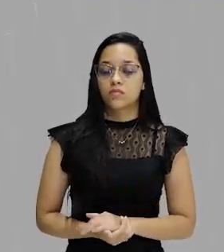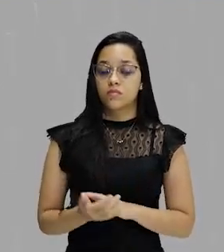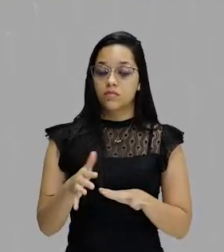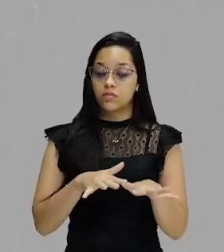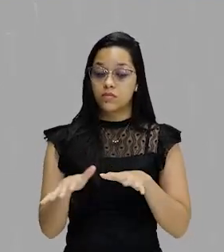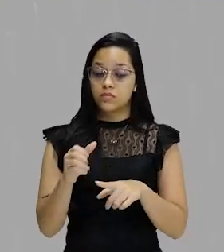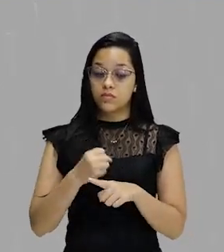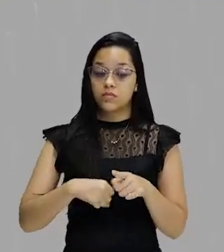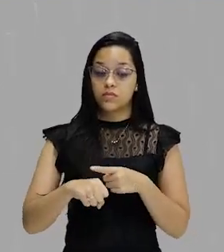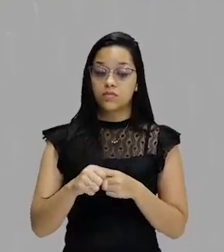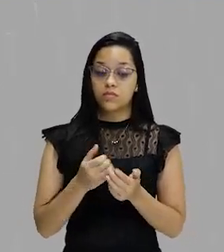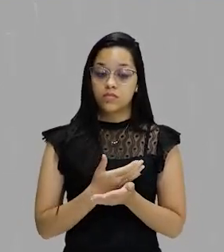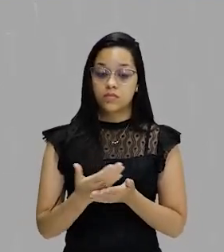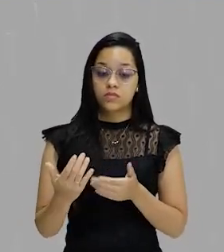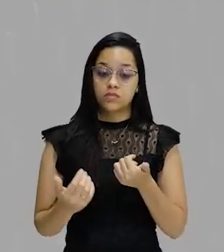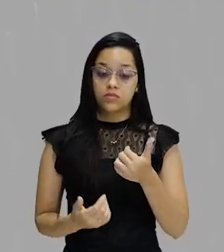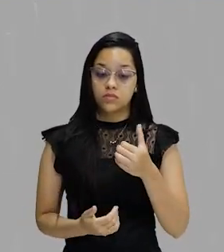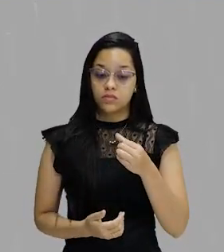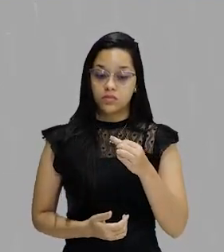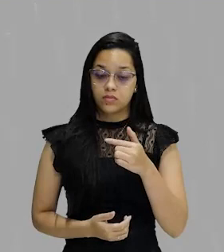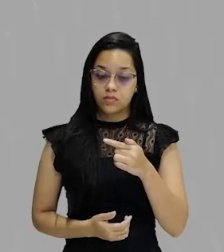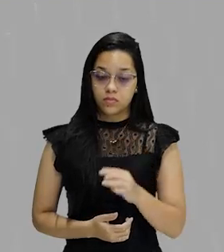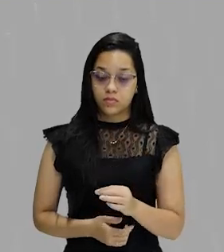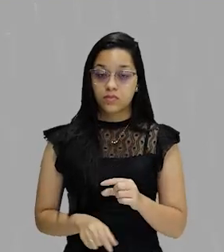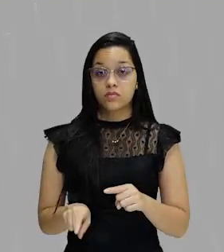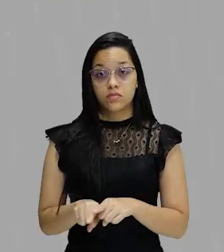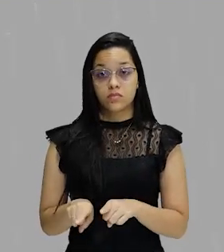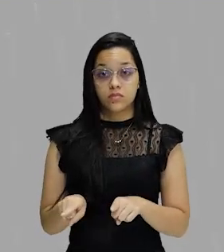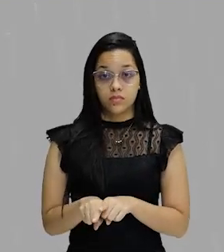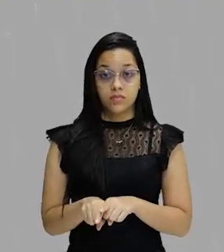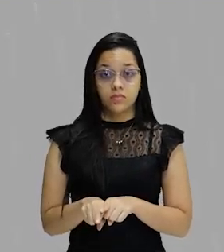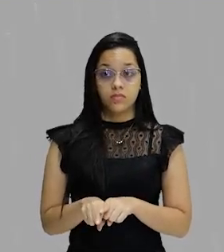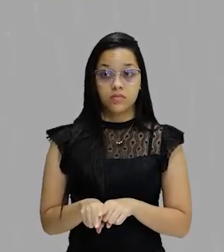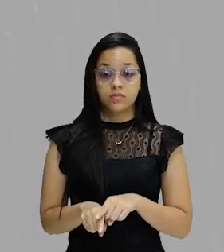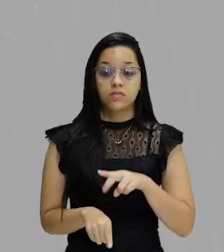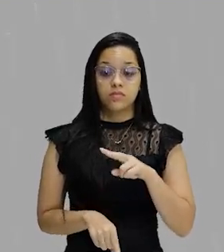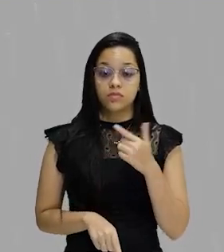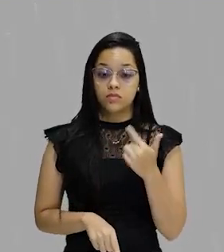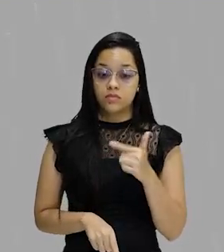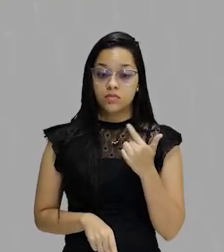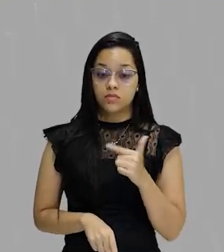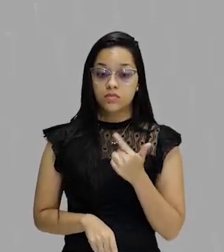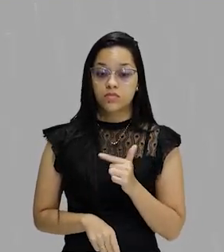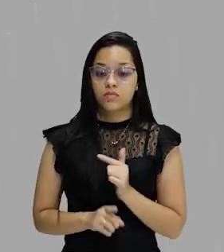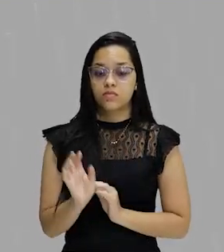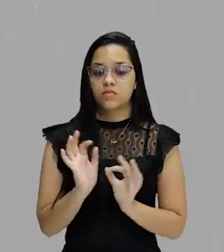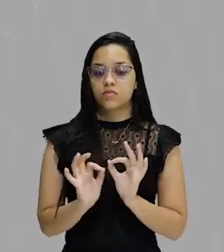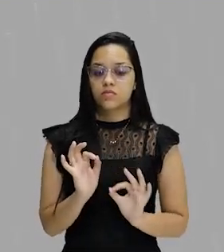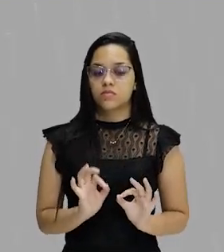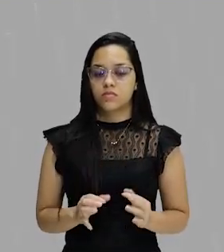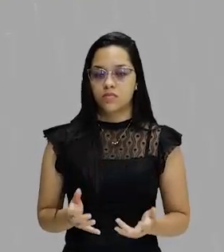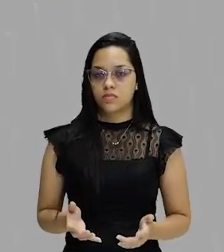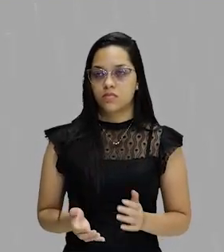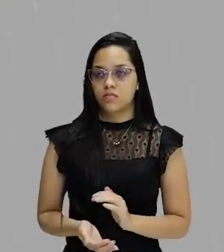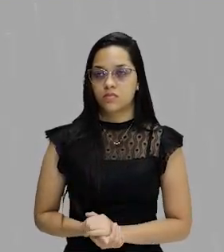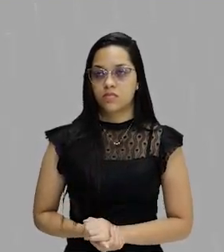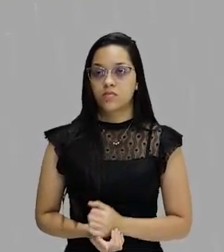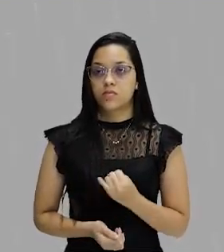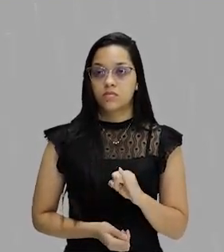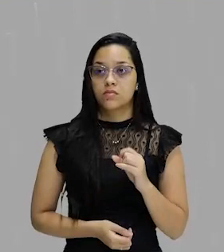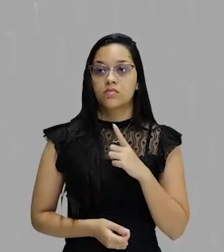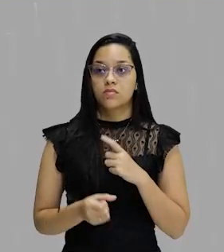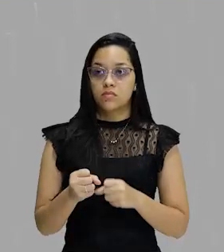sociais, no início da década de 70, no Brasil, de uma forma específica, eles são desarticulados, certo? E se tem